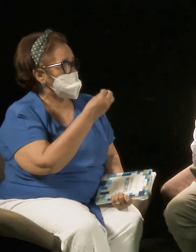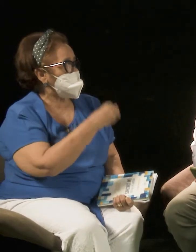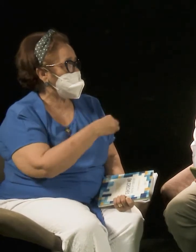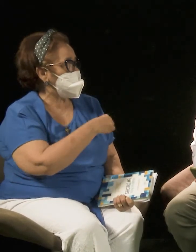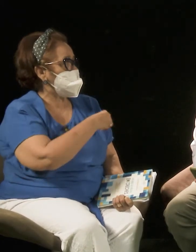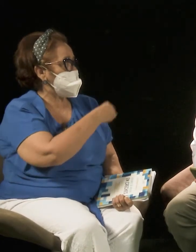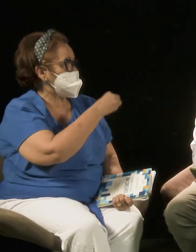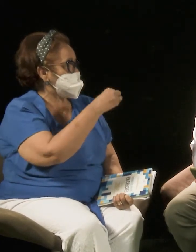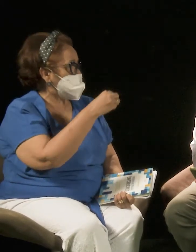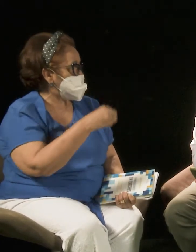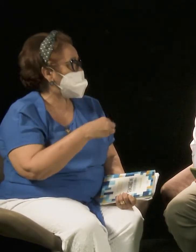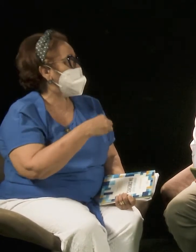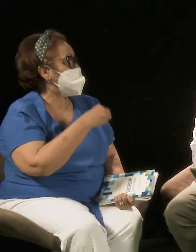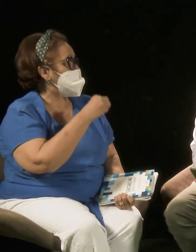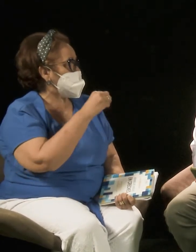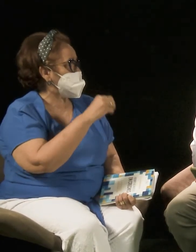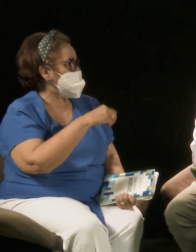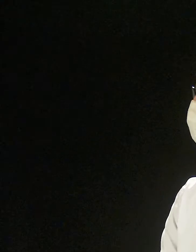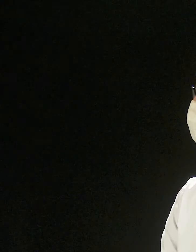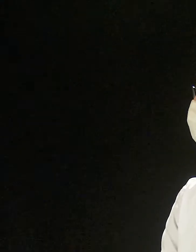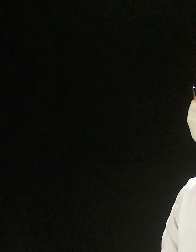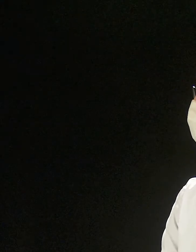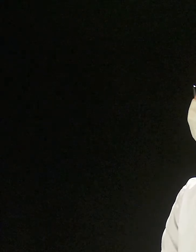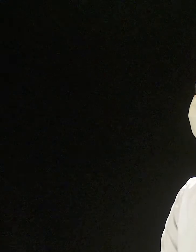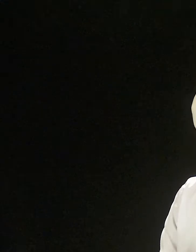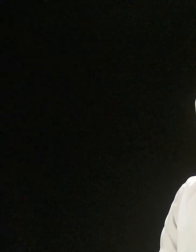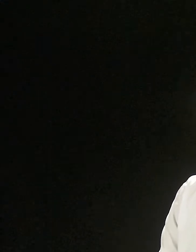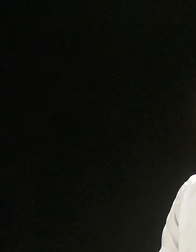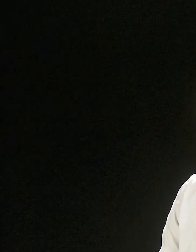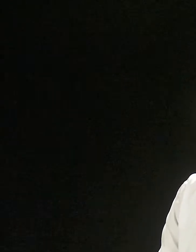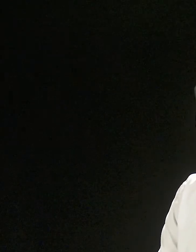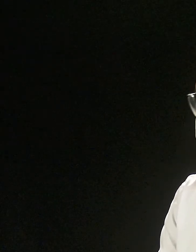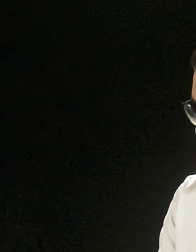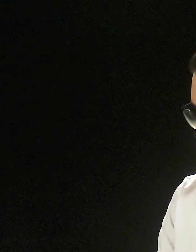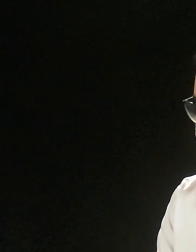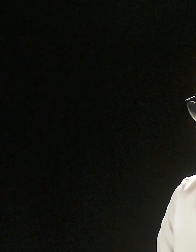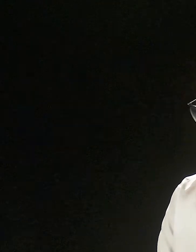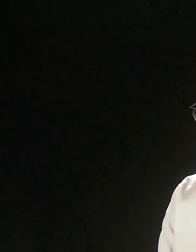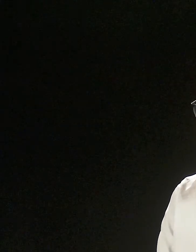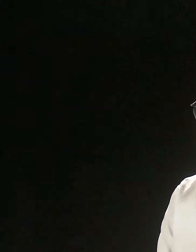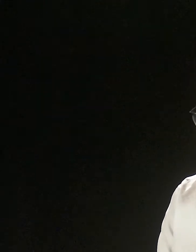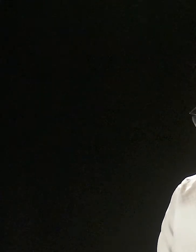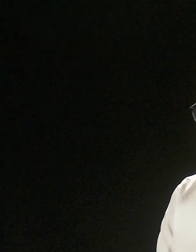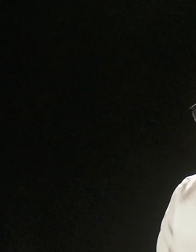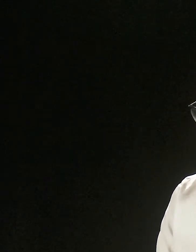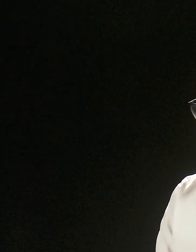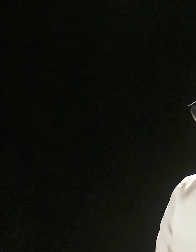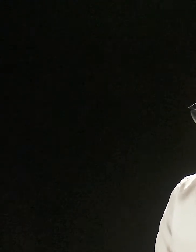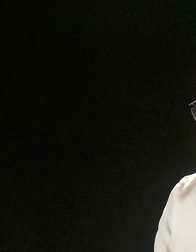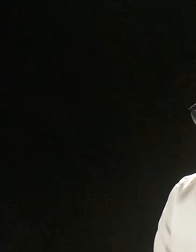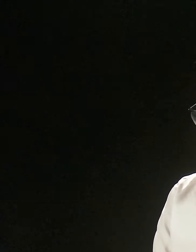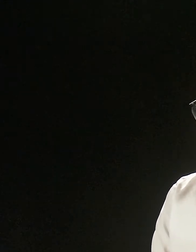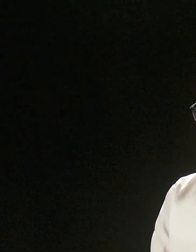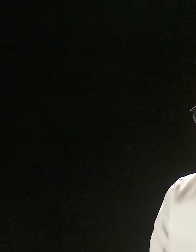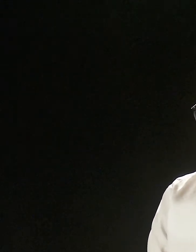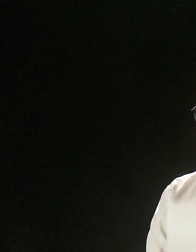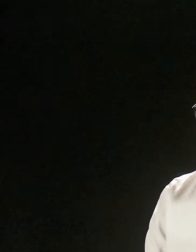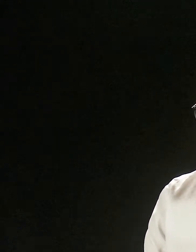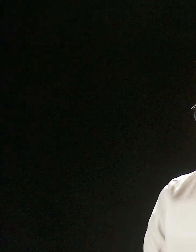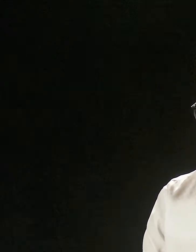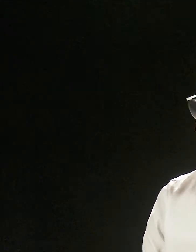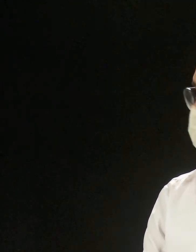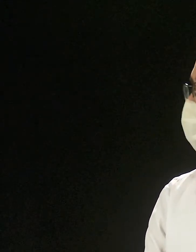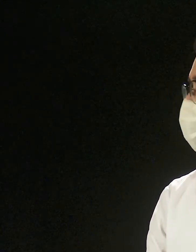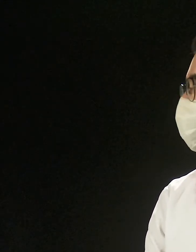vínculos, sobretudo com esses arranjos familiares, é o namorado, hoje é o tio, amanhã já é outro tio, e as crianças não criam vínculo com